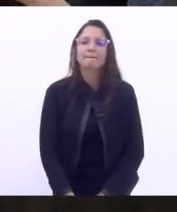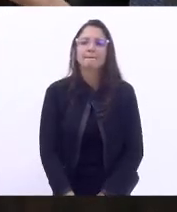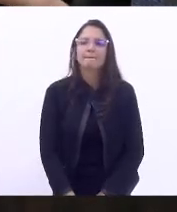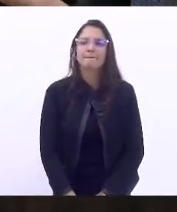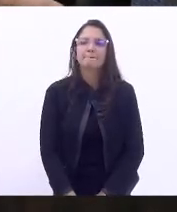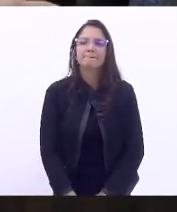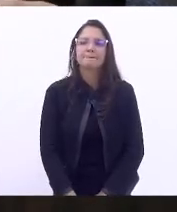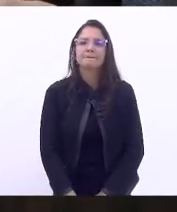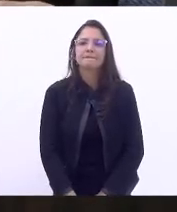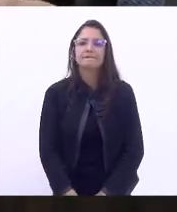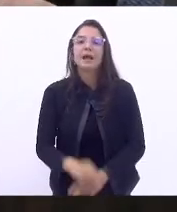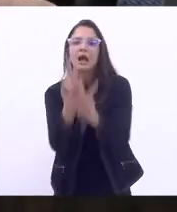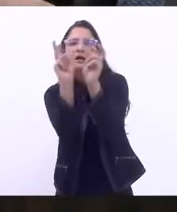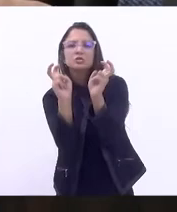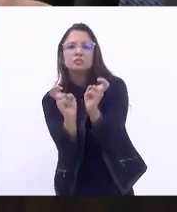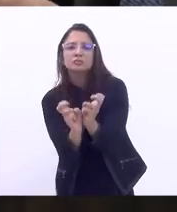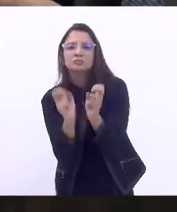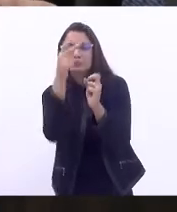Assuntos Municipais.